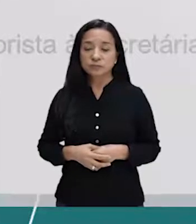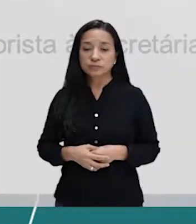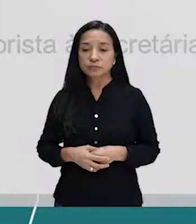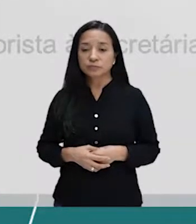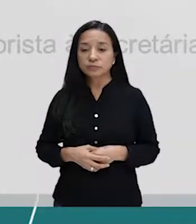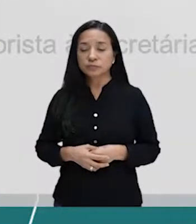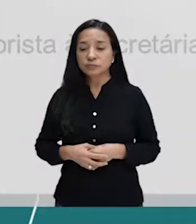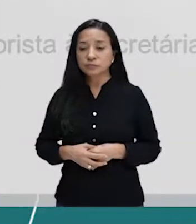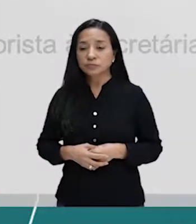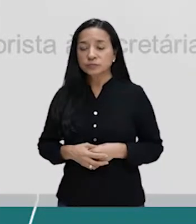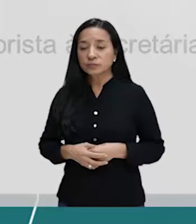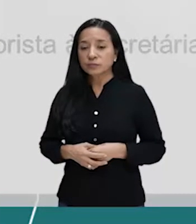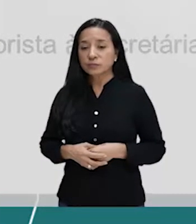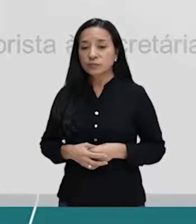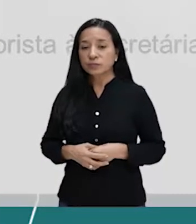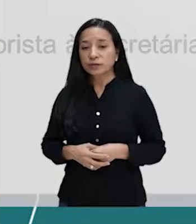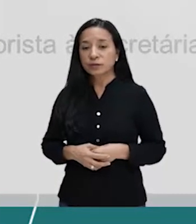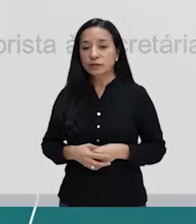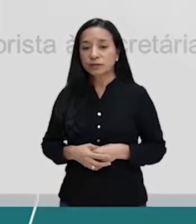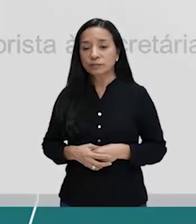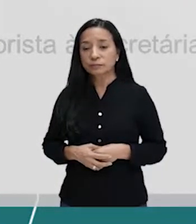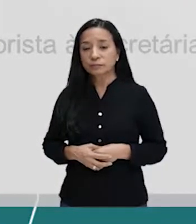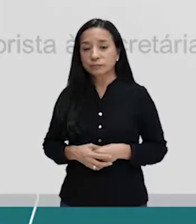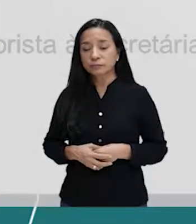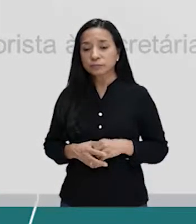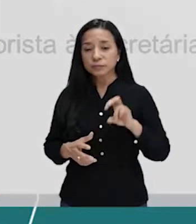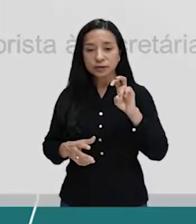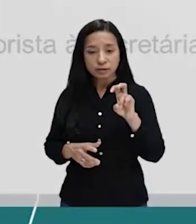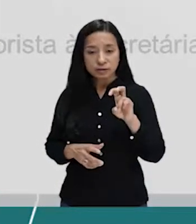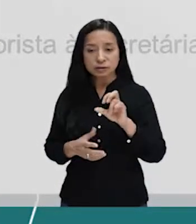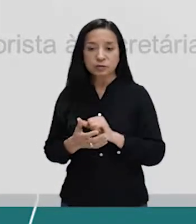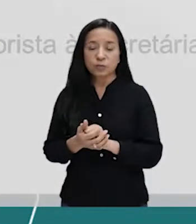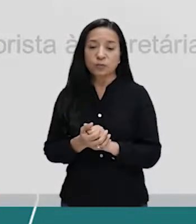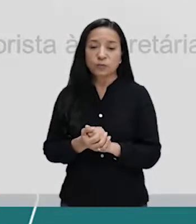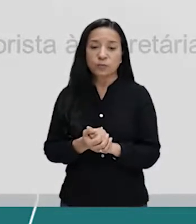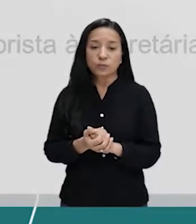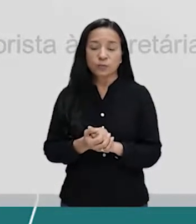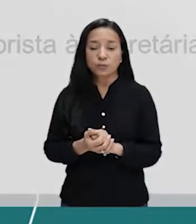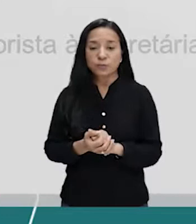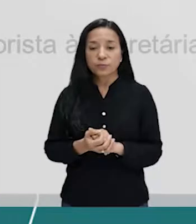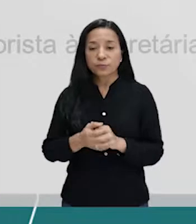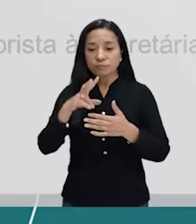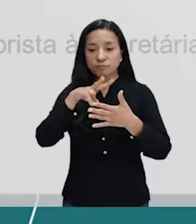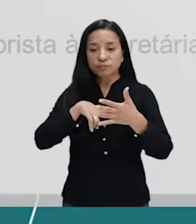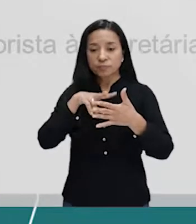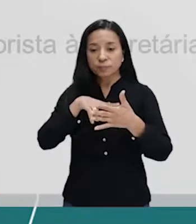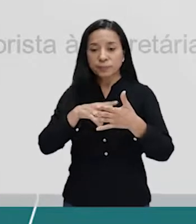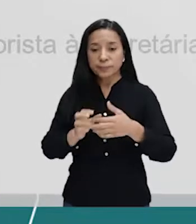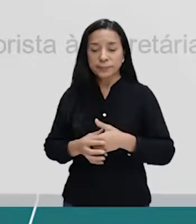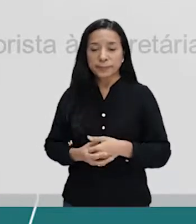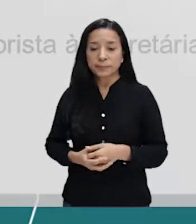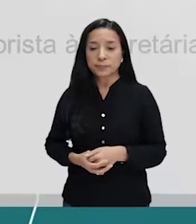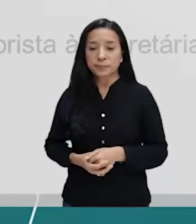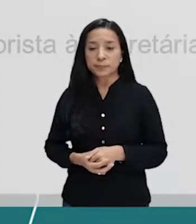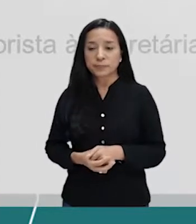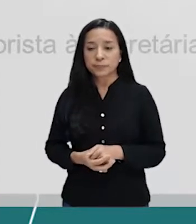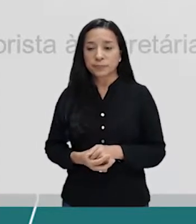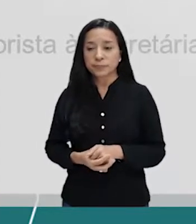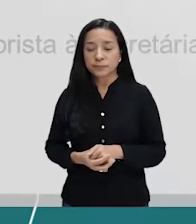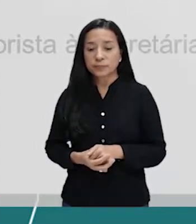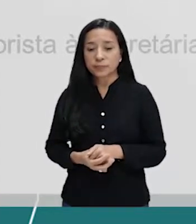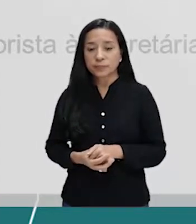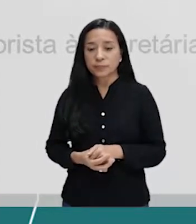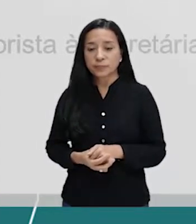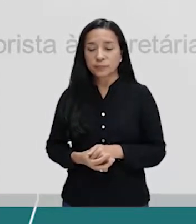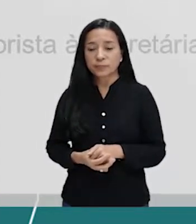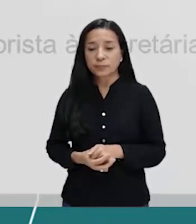que recebe o pronome de tratamento, utilizamos vossa. No entanto, ao falar com outra pessoa acerca da pessoa que recebe